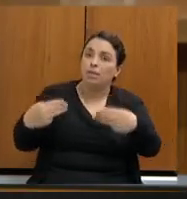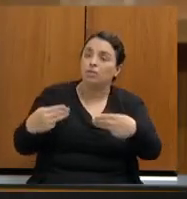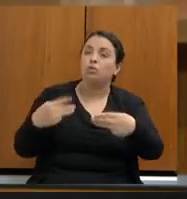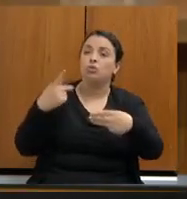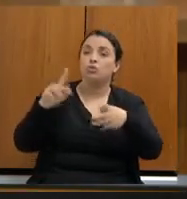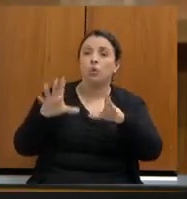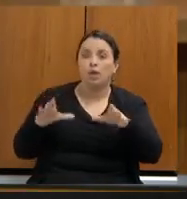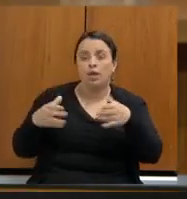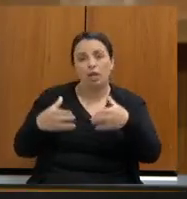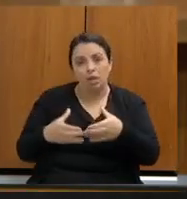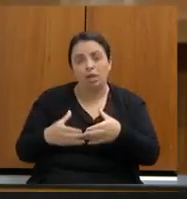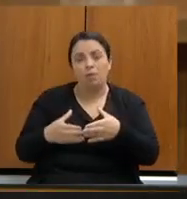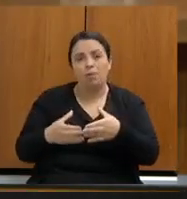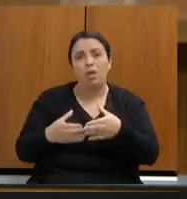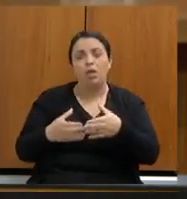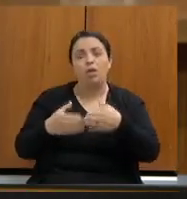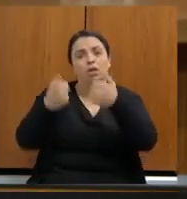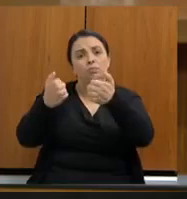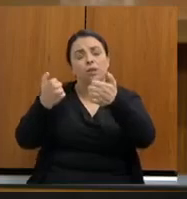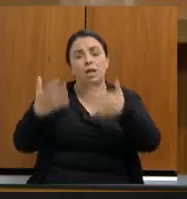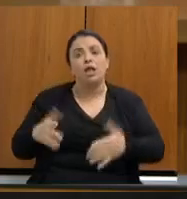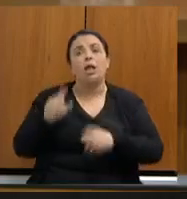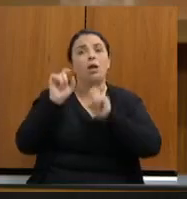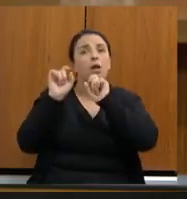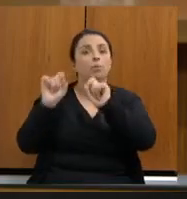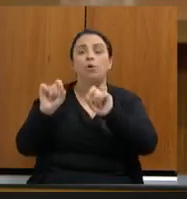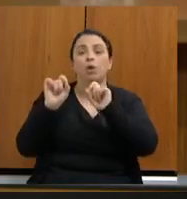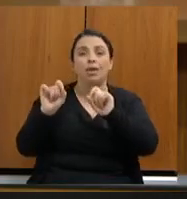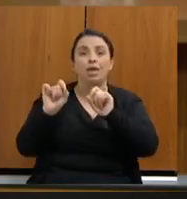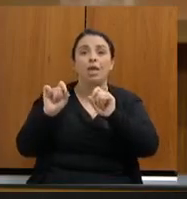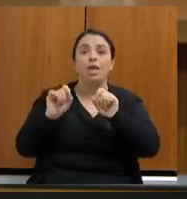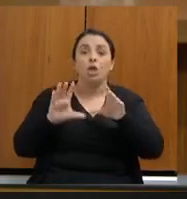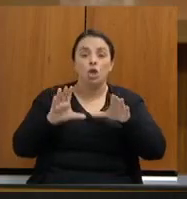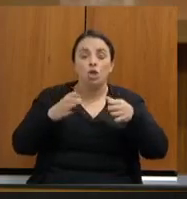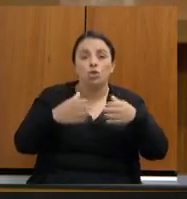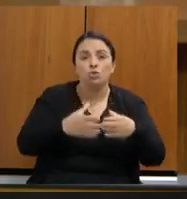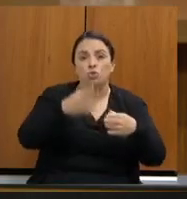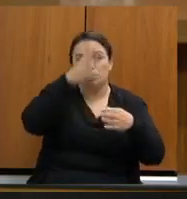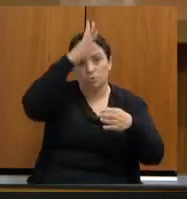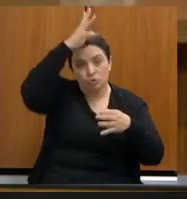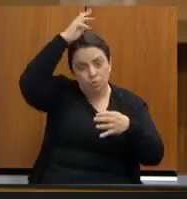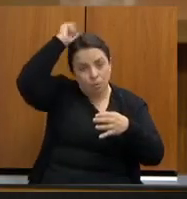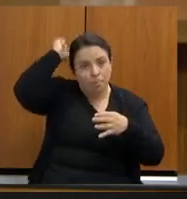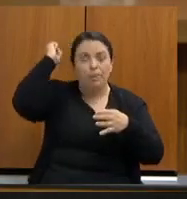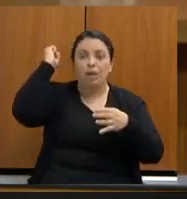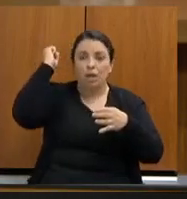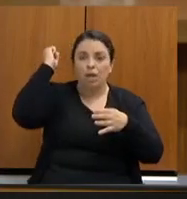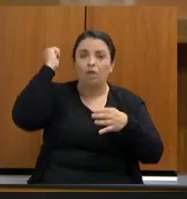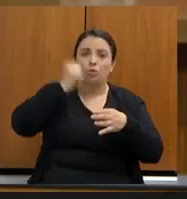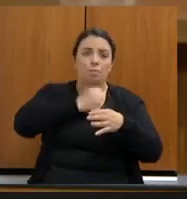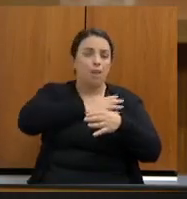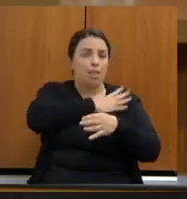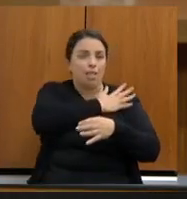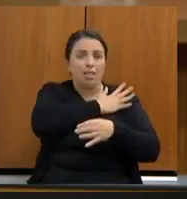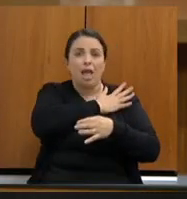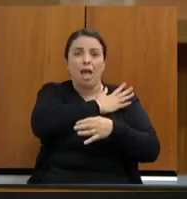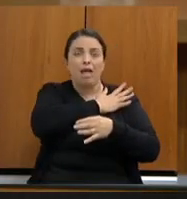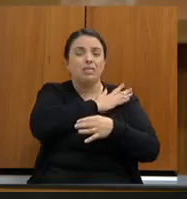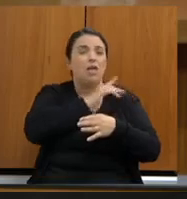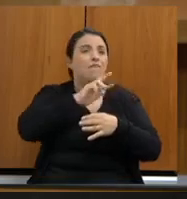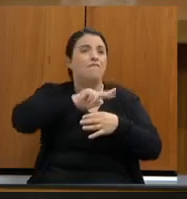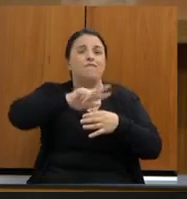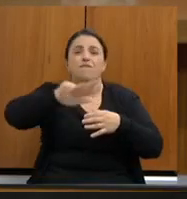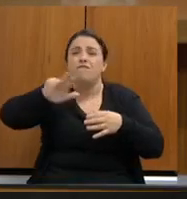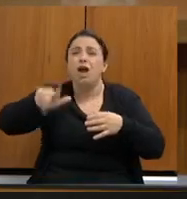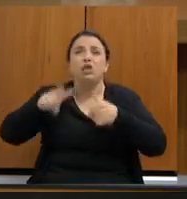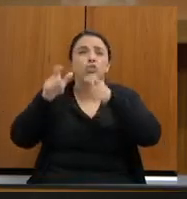passar o slide por favor de que as equipes de bombeiros em diversos lugares do Brasil